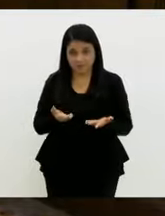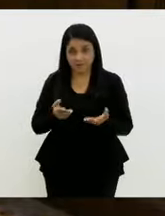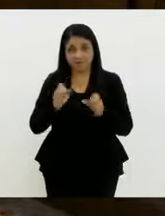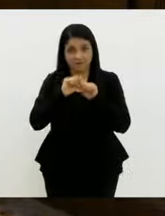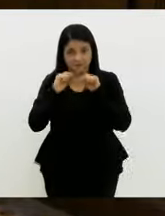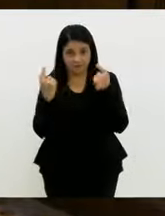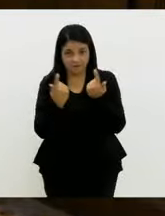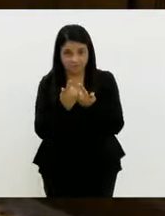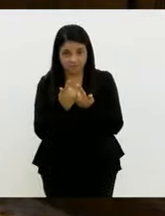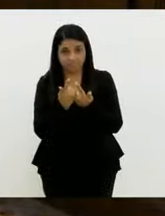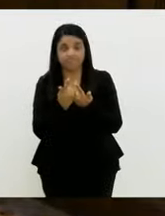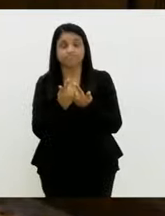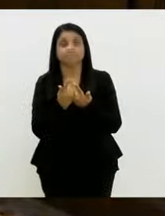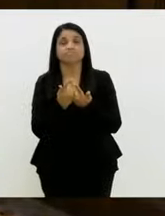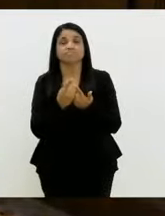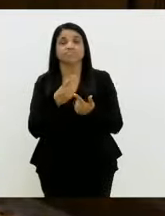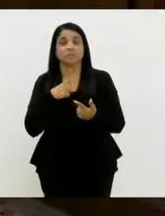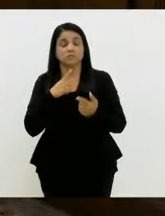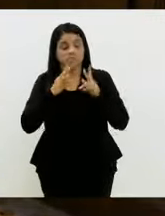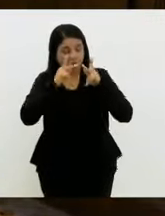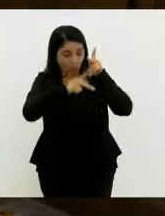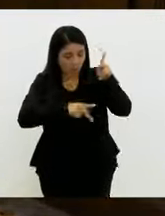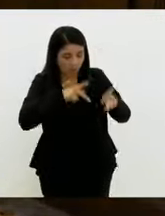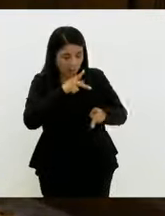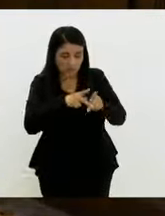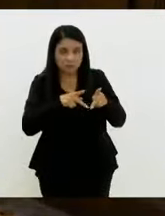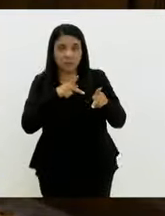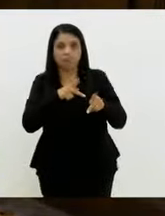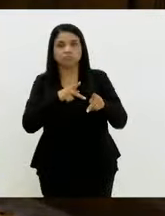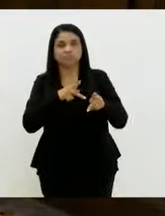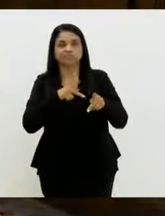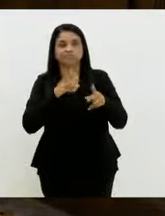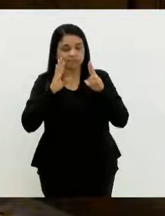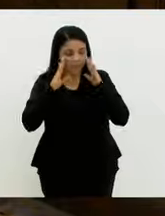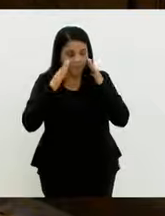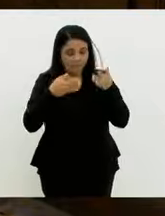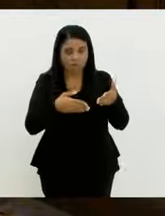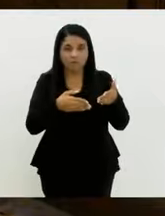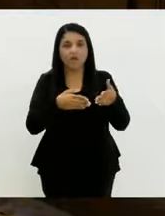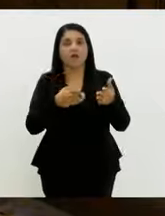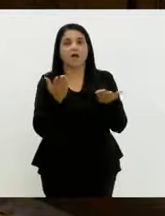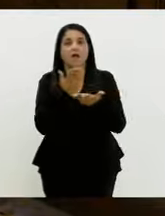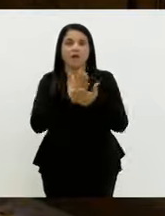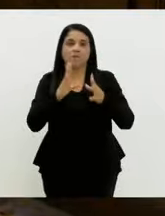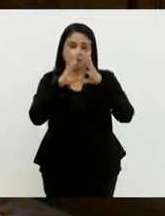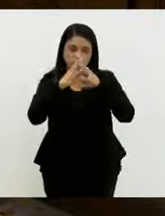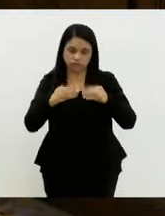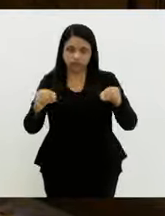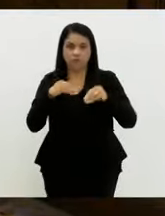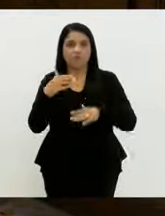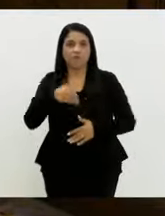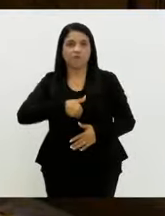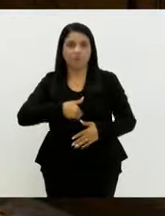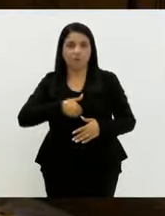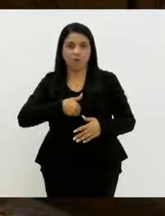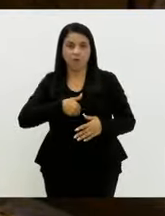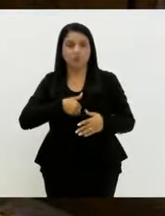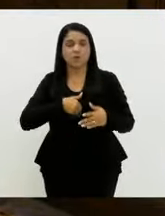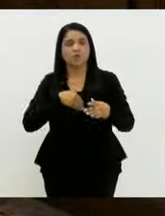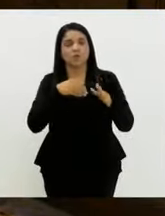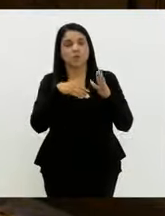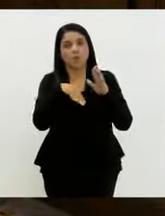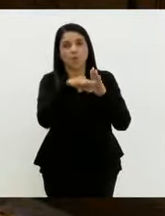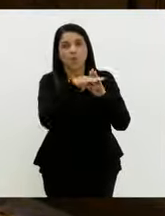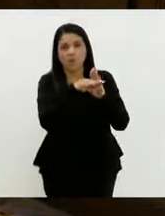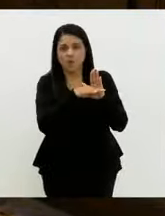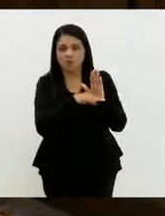apreço ao povo do estado do Rio de Janeiro, que a gente possa acabar com a fome trazendo um programa nacional de